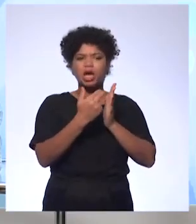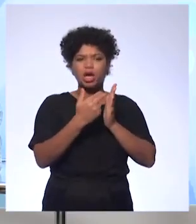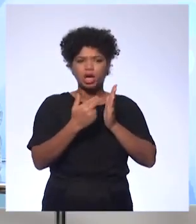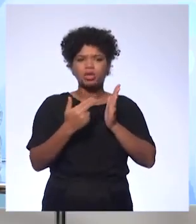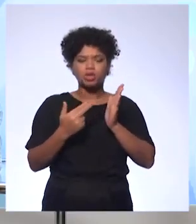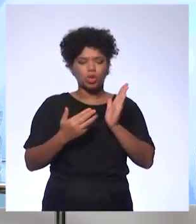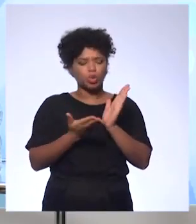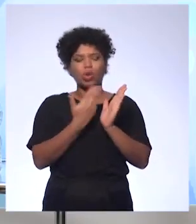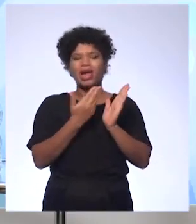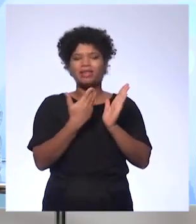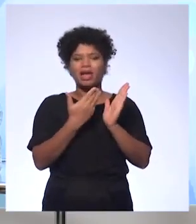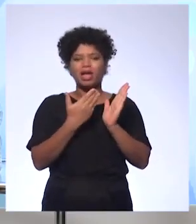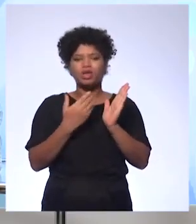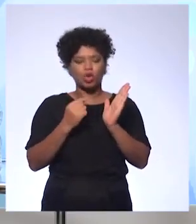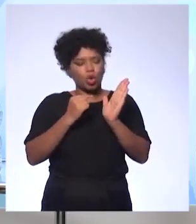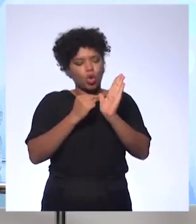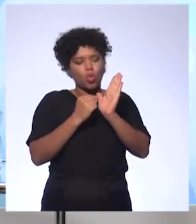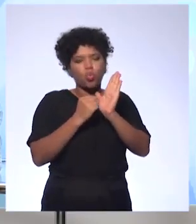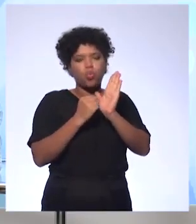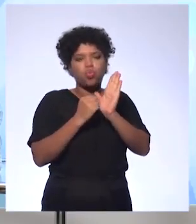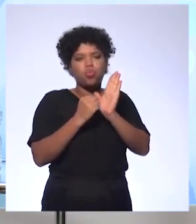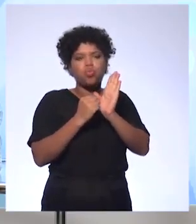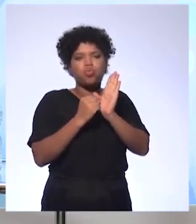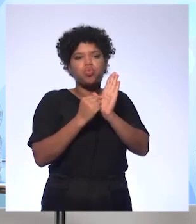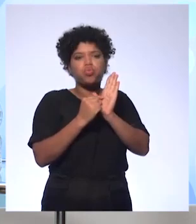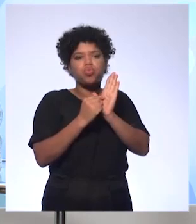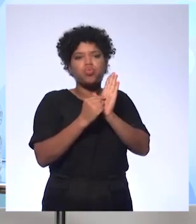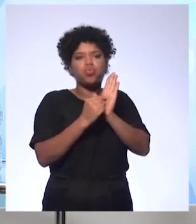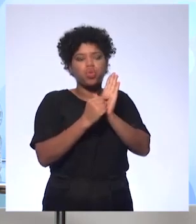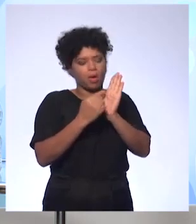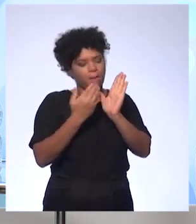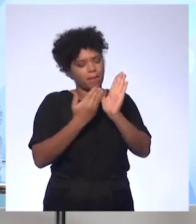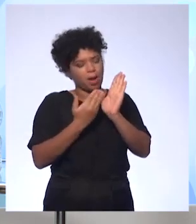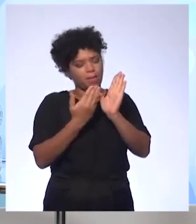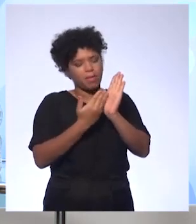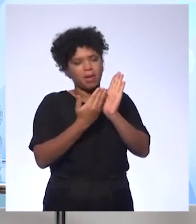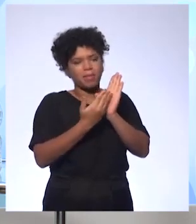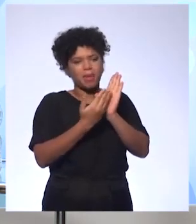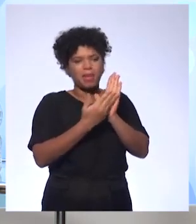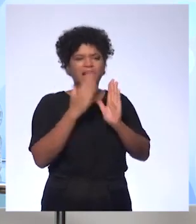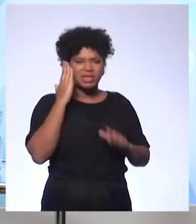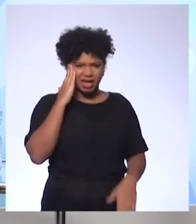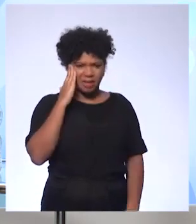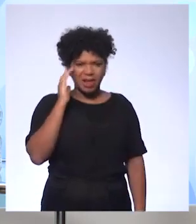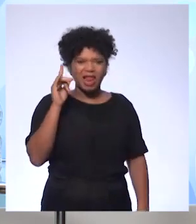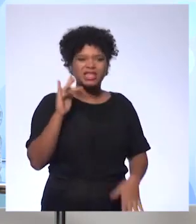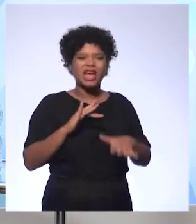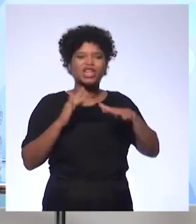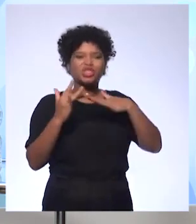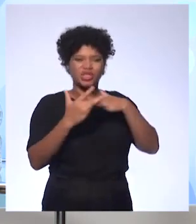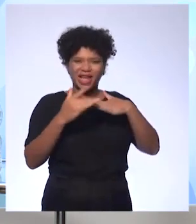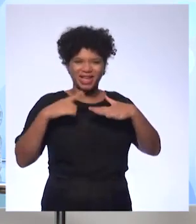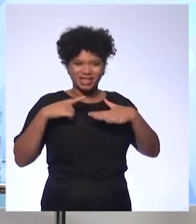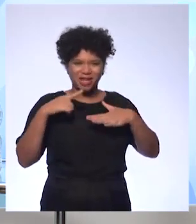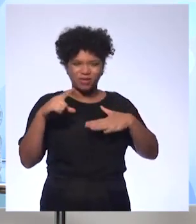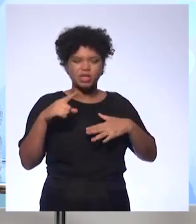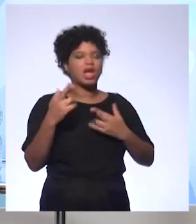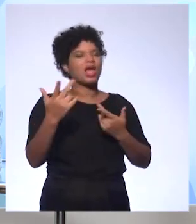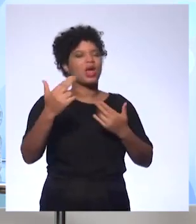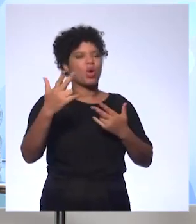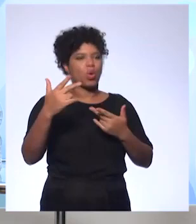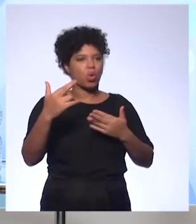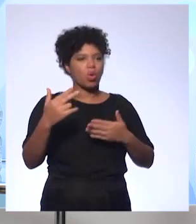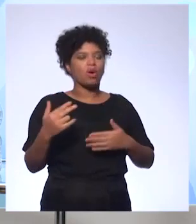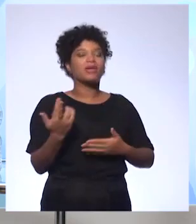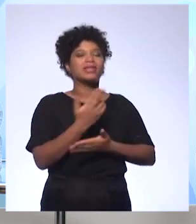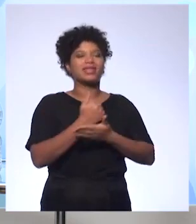caderno e vai colocar o que mudou. A gente não tem a linha do tempo nas redes sociais? Vocês farão a linha